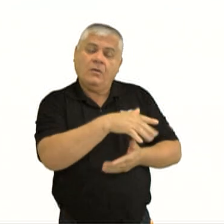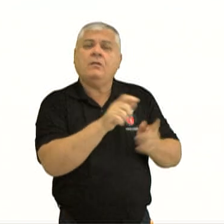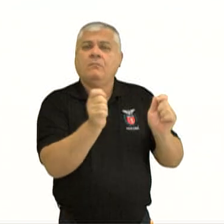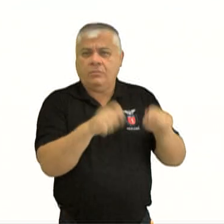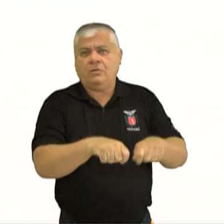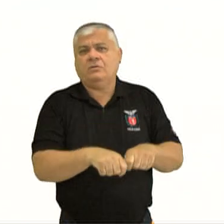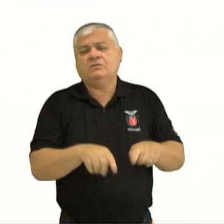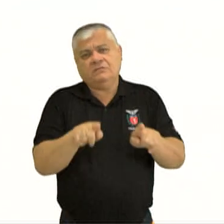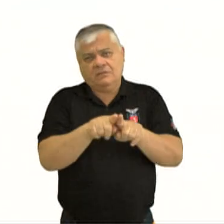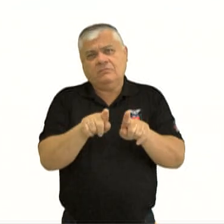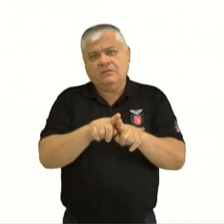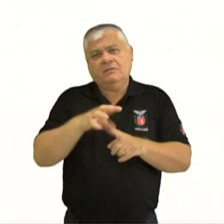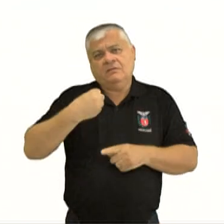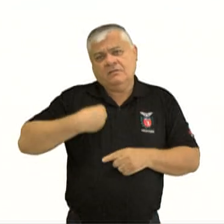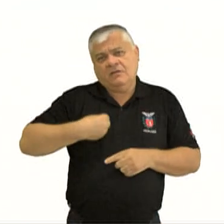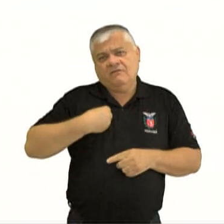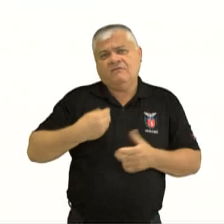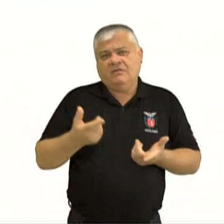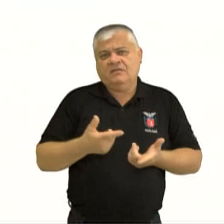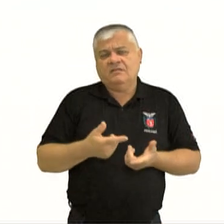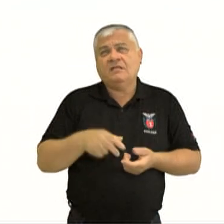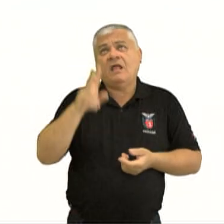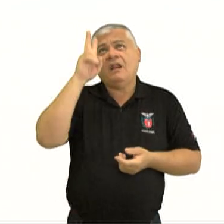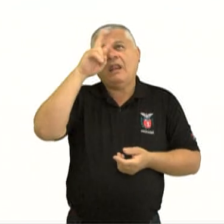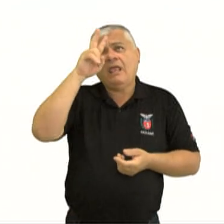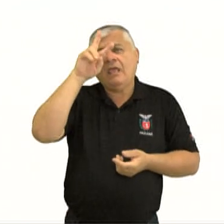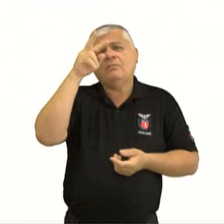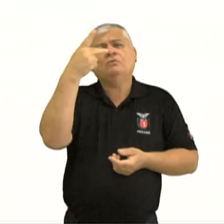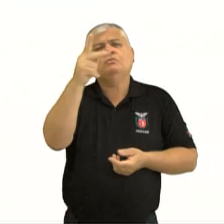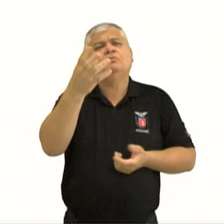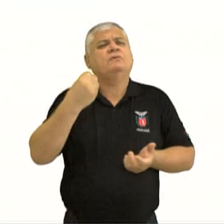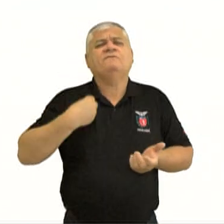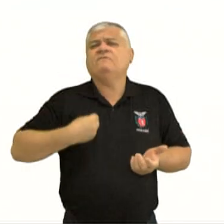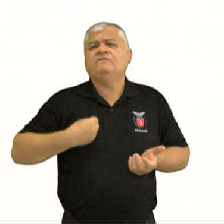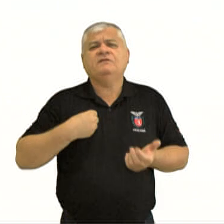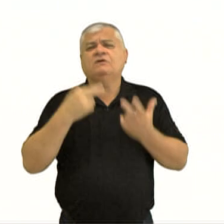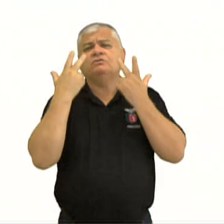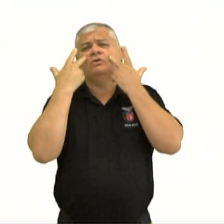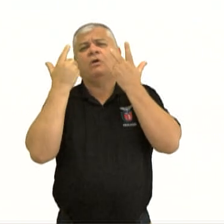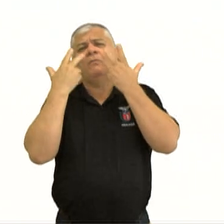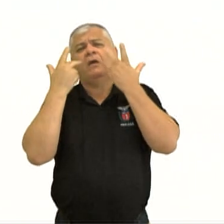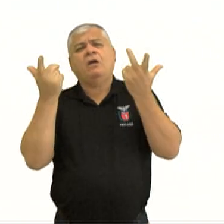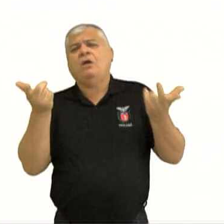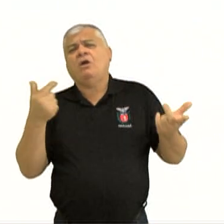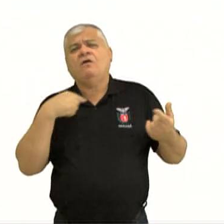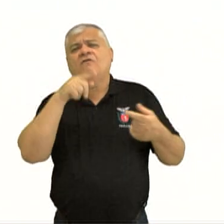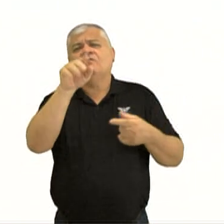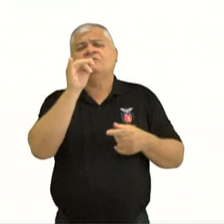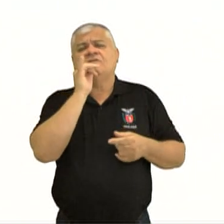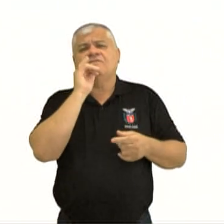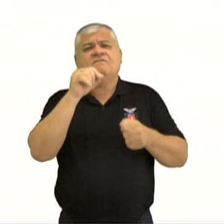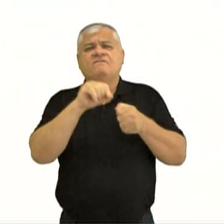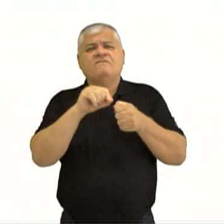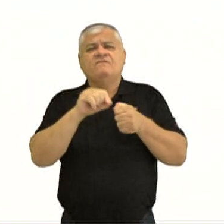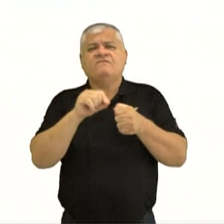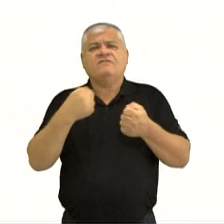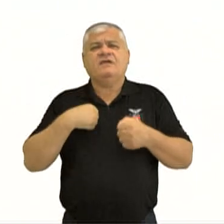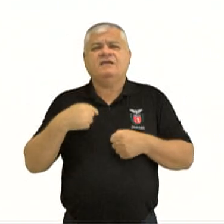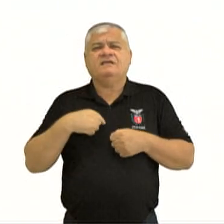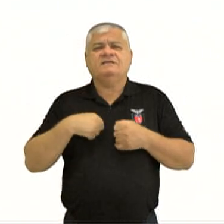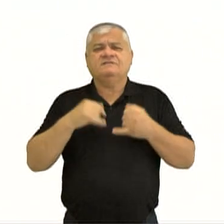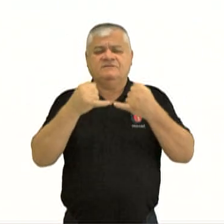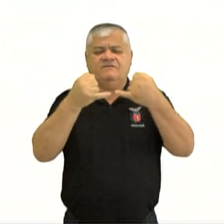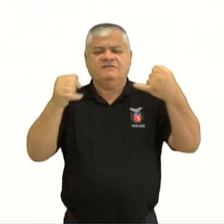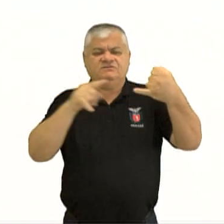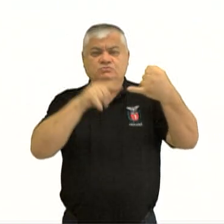cotidiano? Lembra aquele dia, do dia a dia, que você encostou o seu dedinho no fio